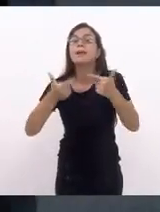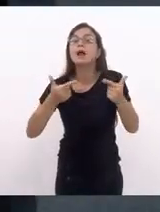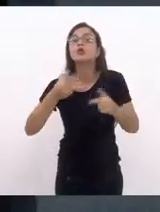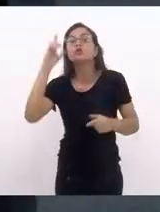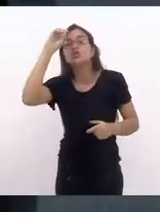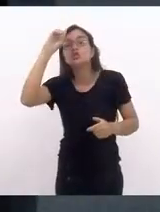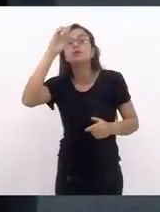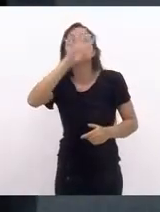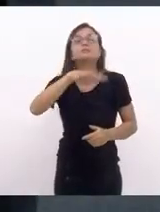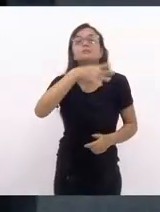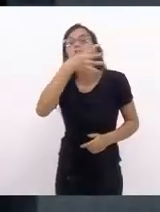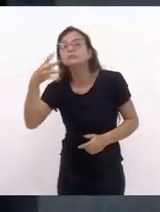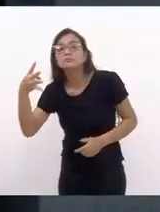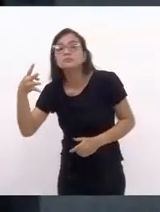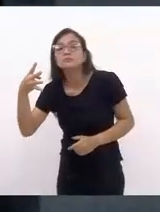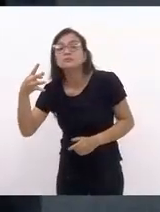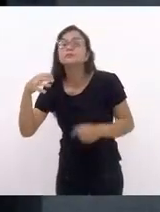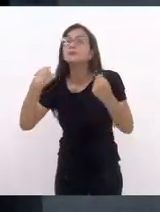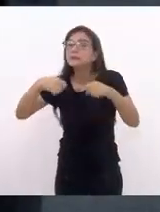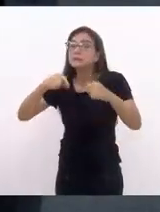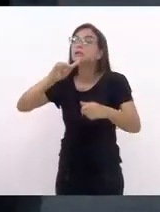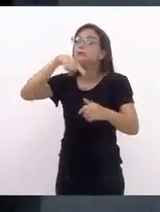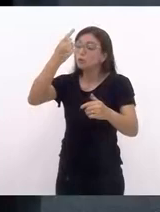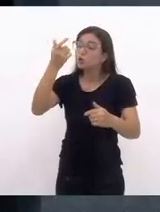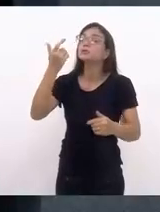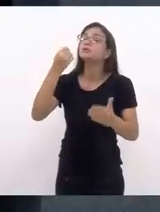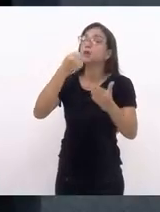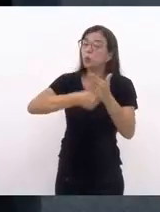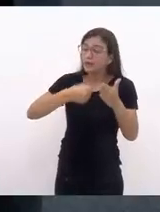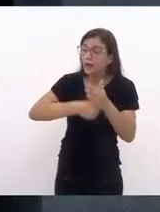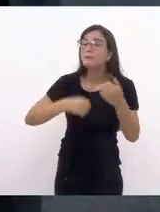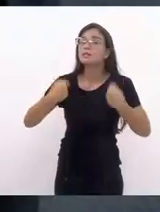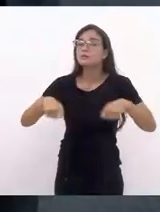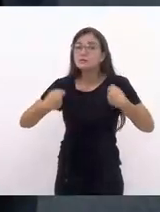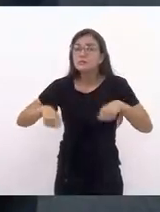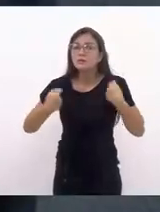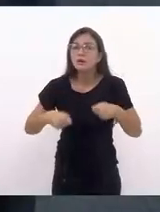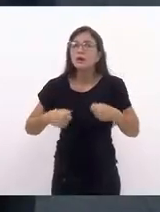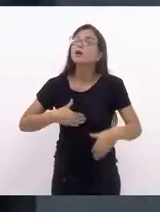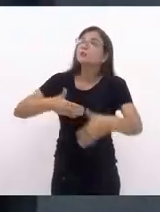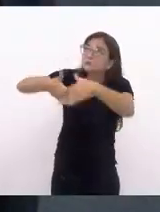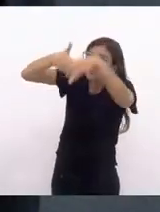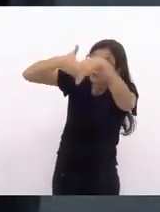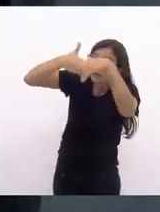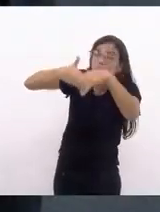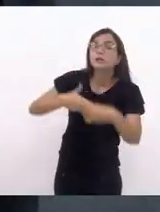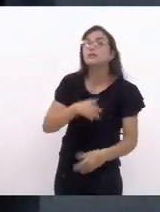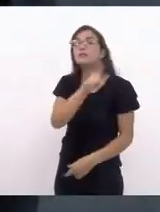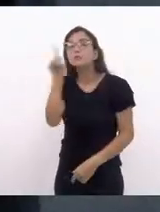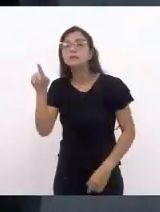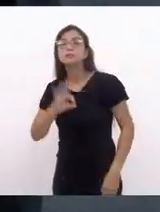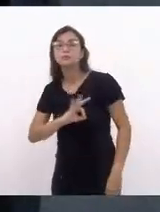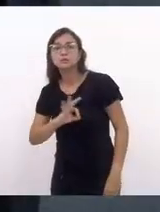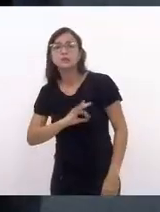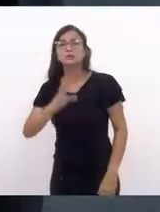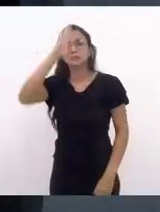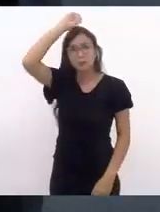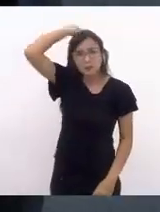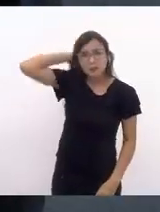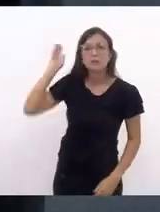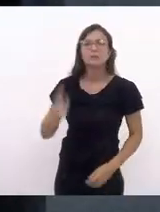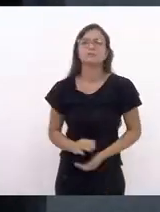e até a próxima ponta de batalha saudar todos os policiais e bombeiros estão na casa hoje dizer que nós